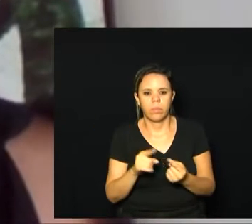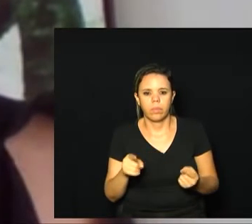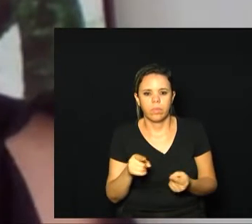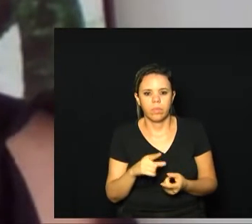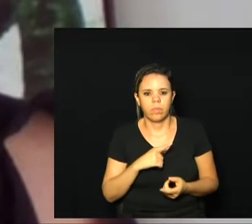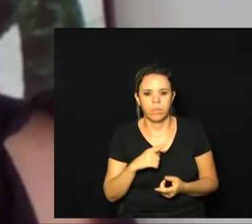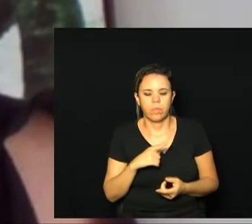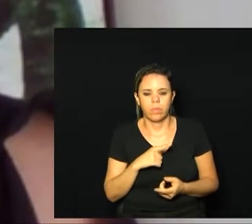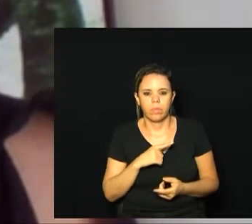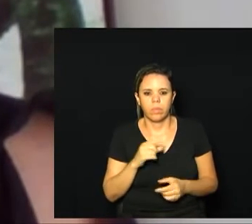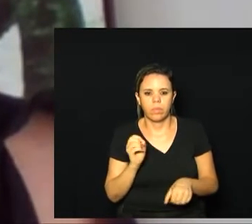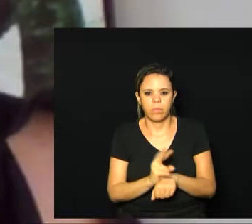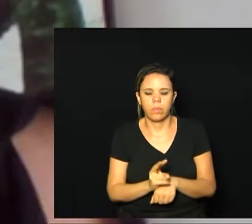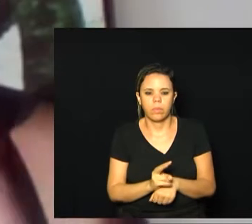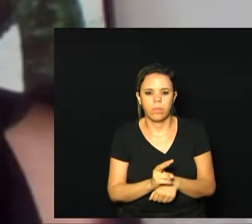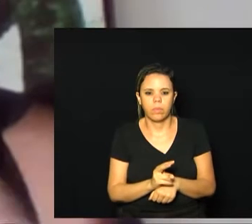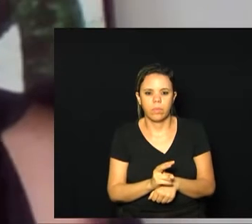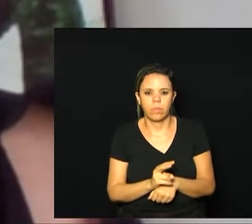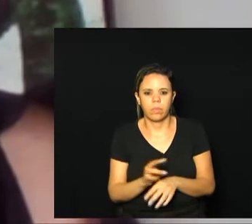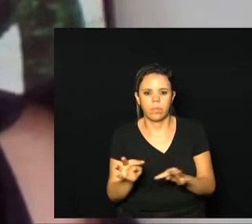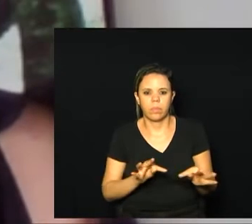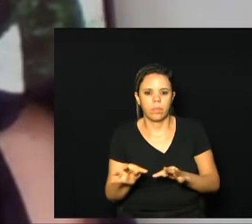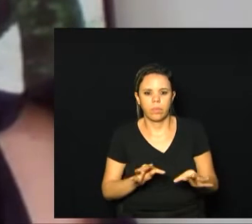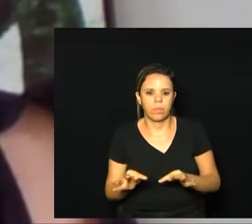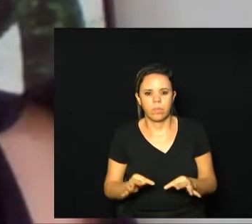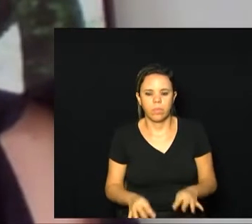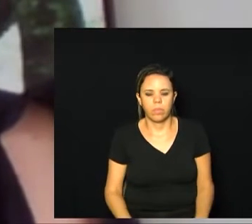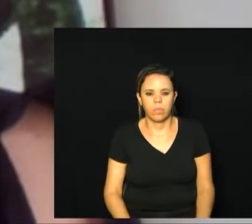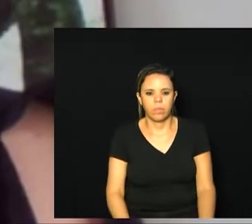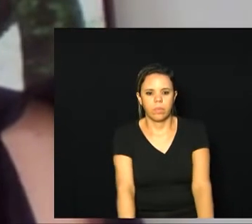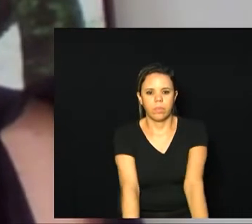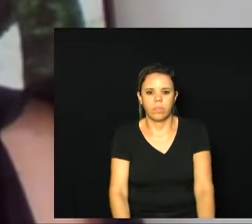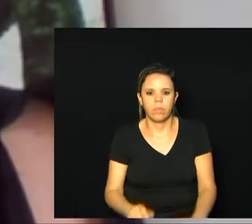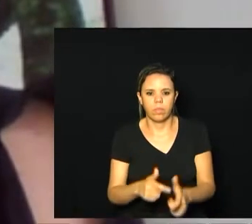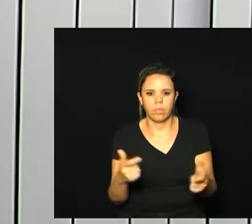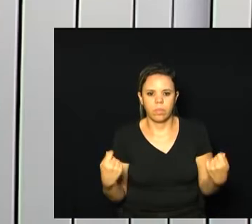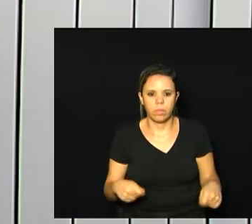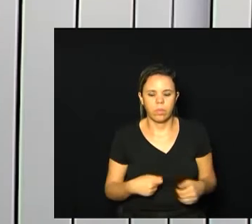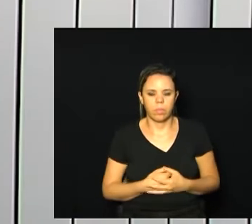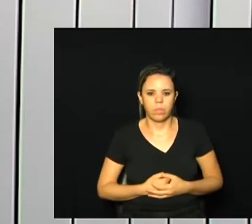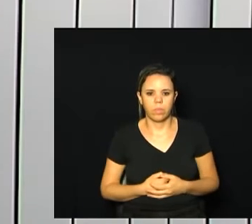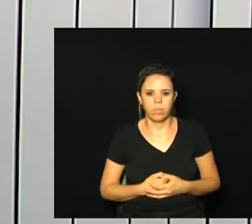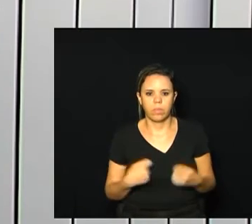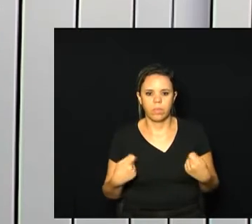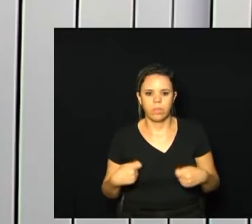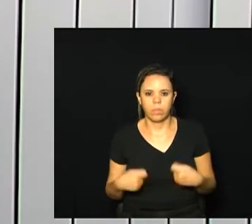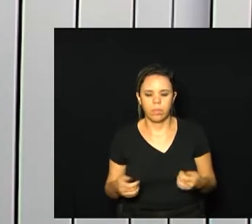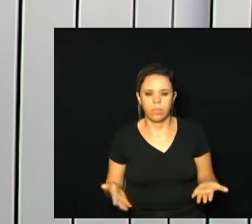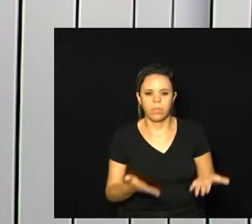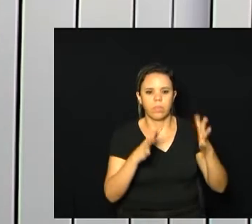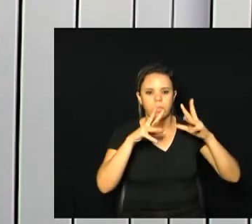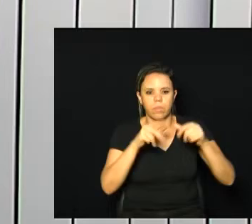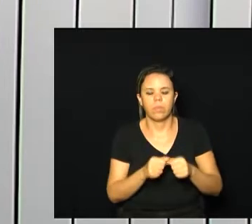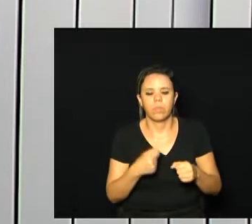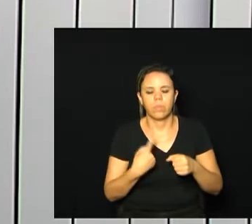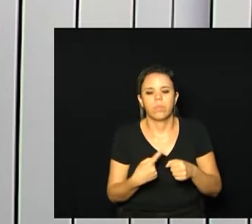você ter a questão do abastecimento e do tratamento de esgoto. É uma expansão necessária, então, que nós precisamos levar para todos